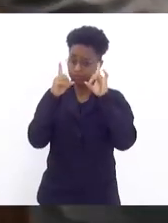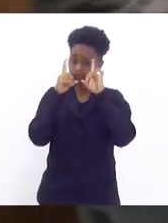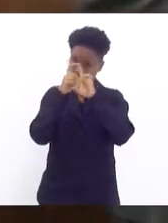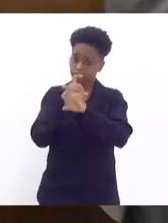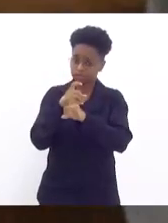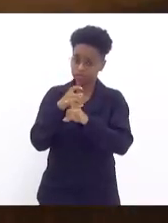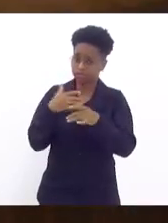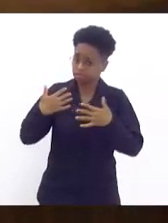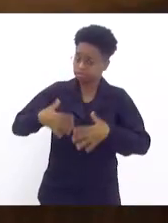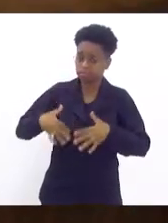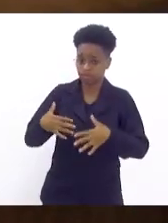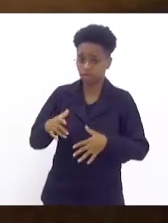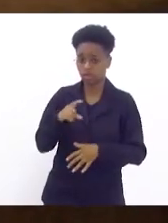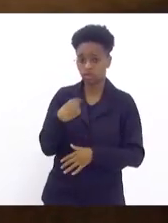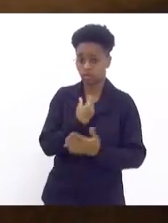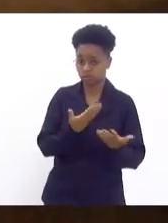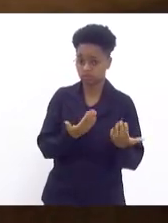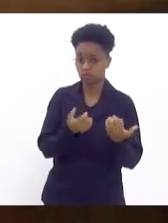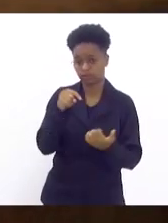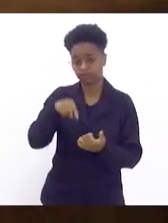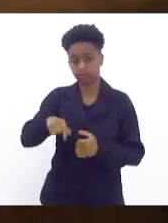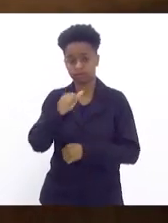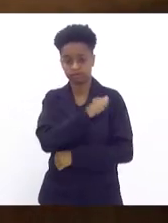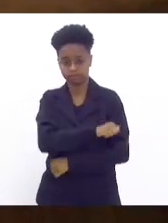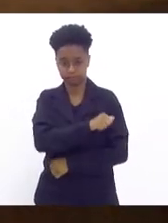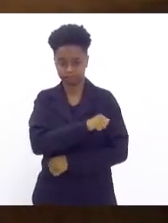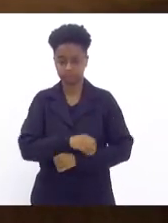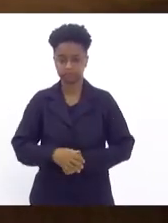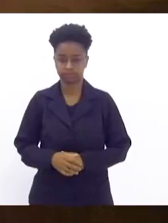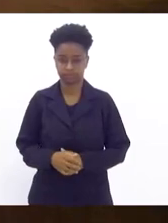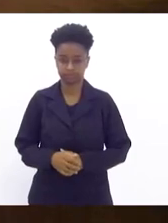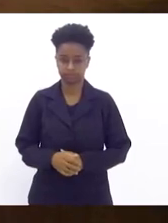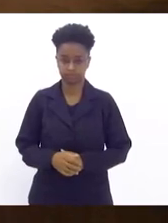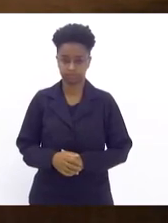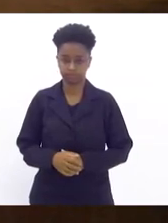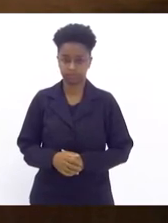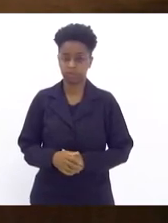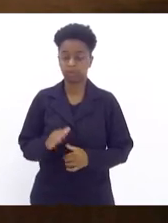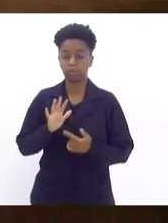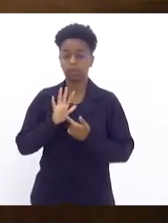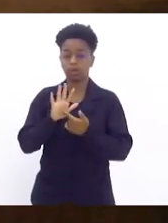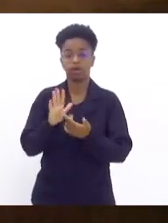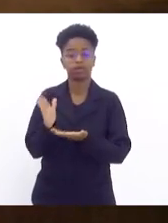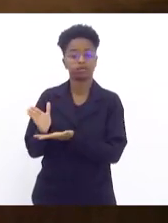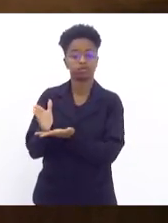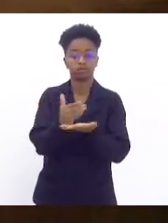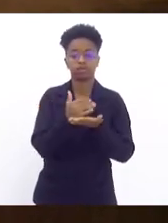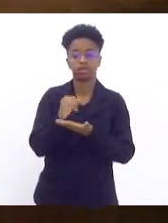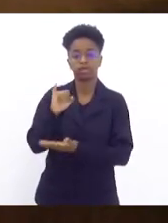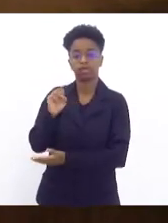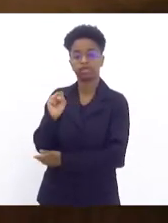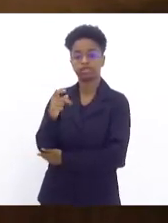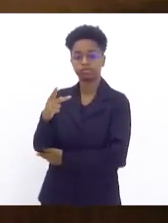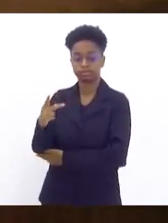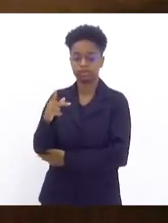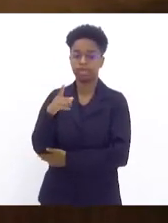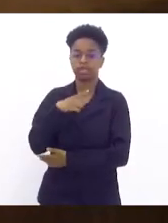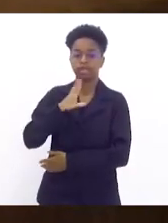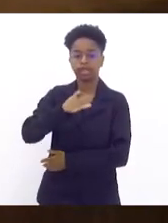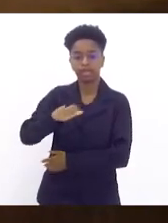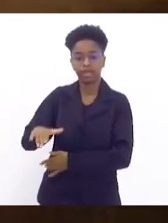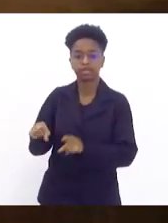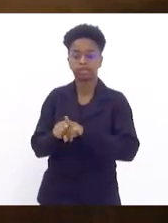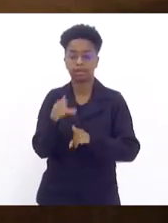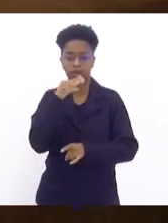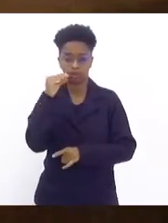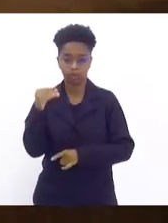Para nossa juventude no nosso estado é aqui segundo dados do Whisper é crianças e adolescentes de